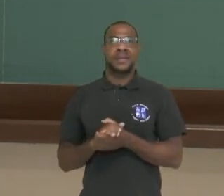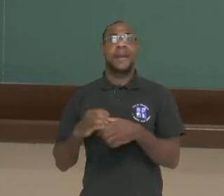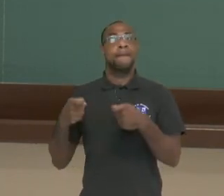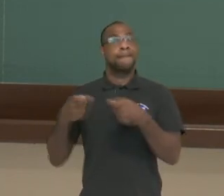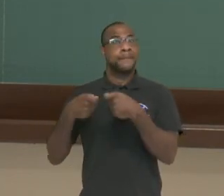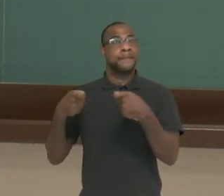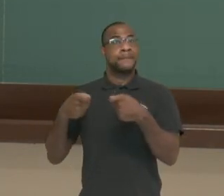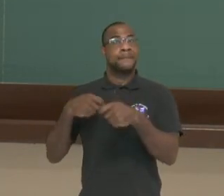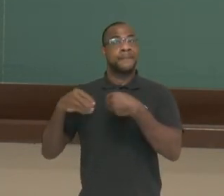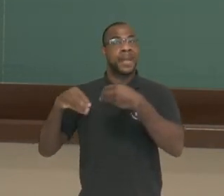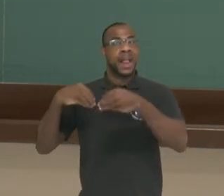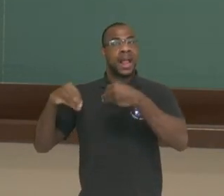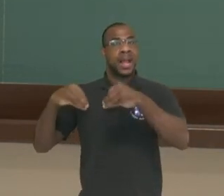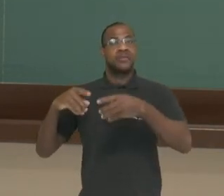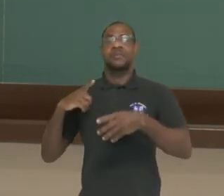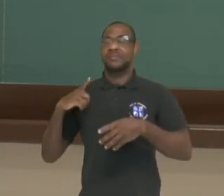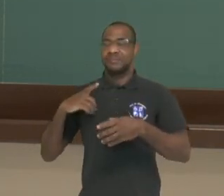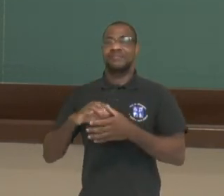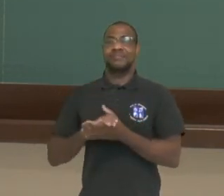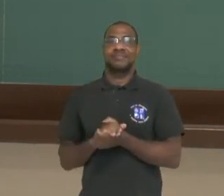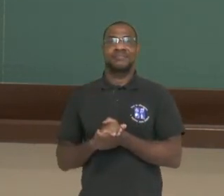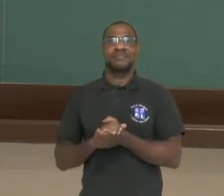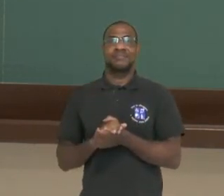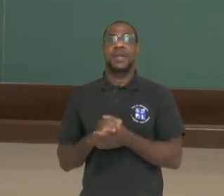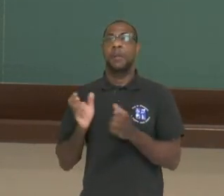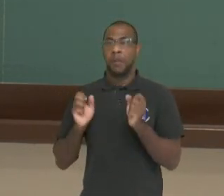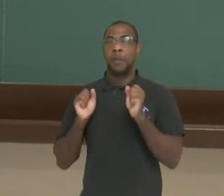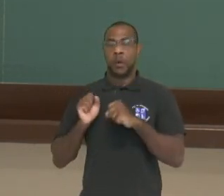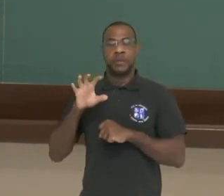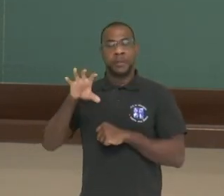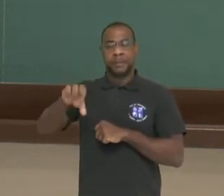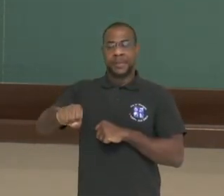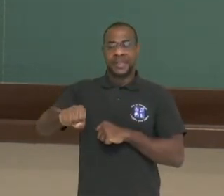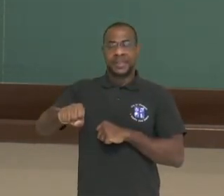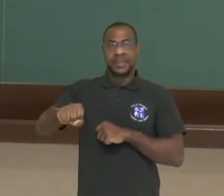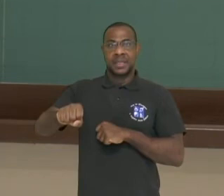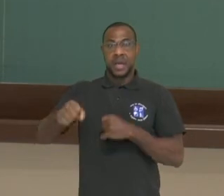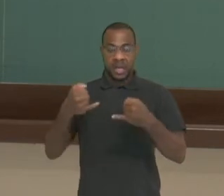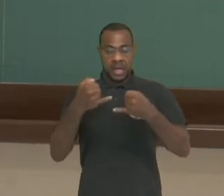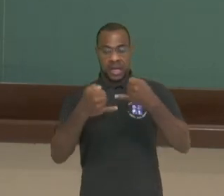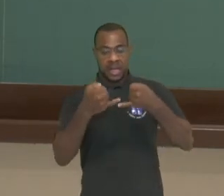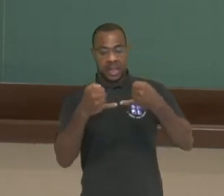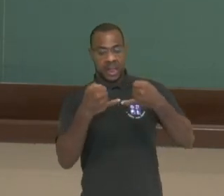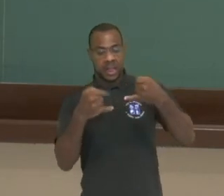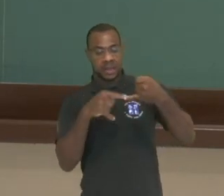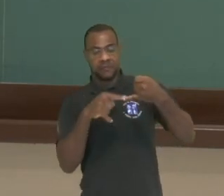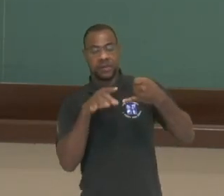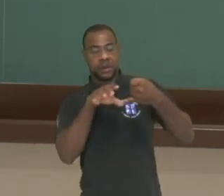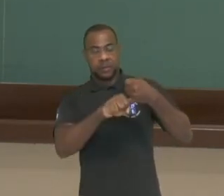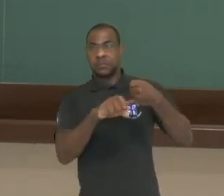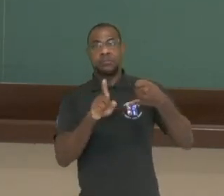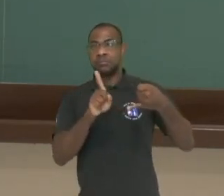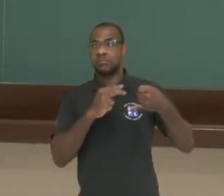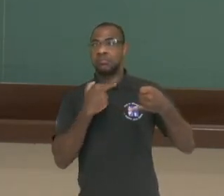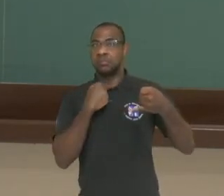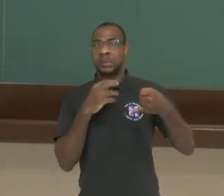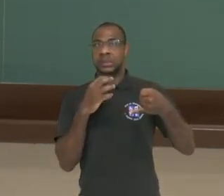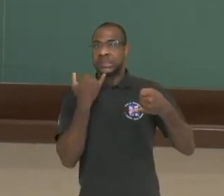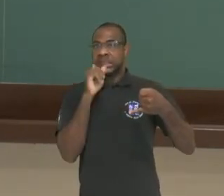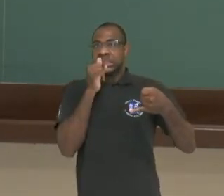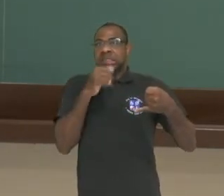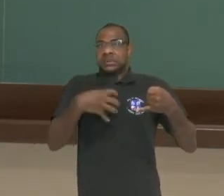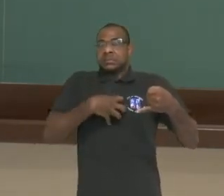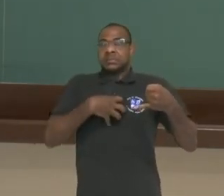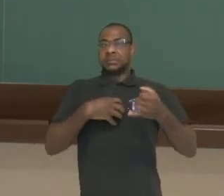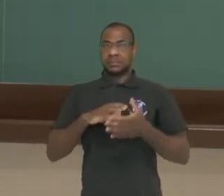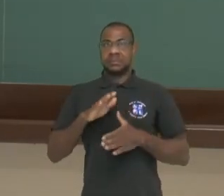também. O que permite seu manuseio e sua utilização de forma segura. O que temos falado, né? O isolante é